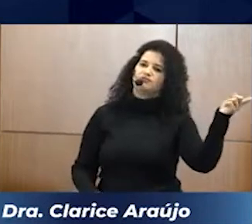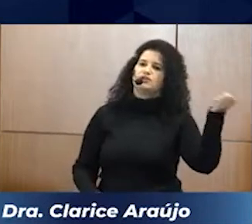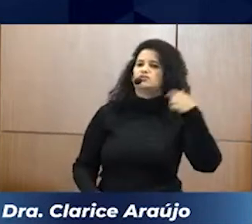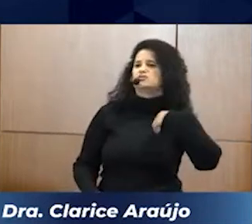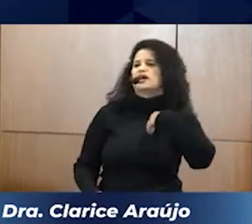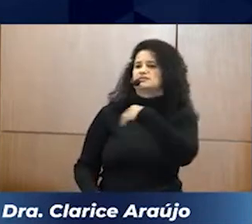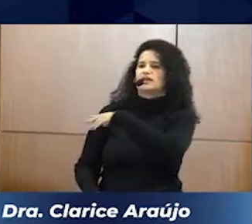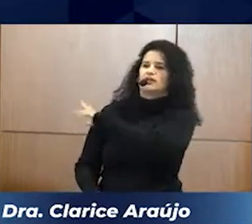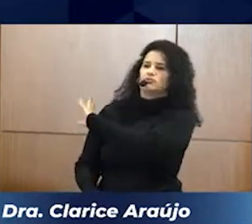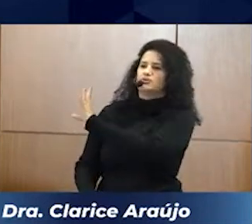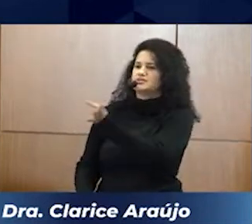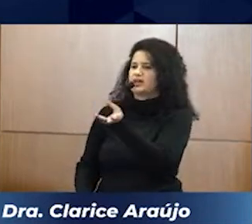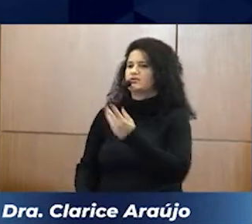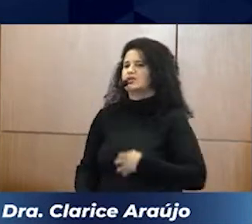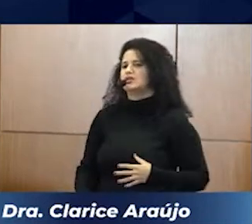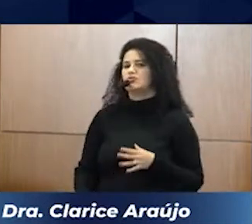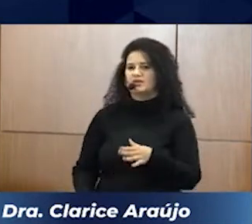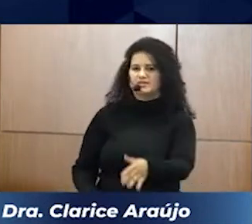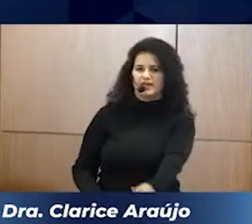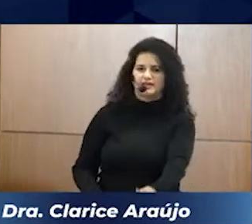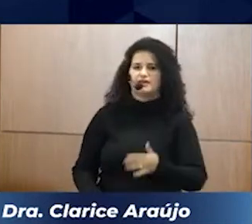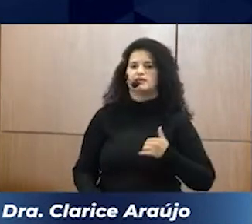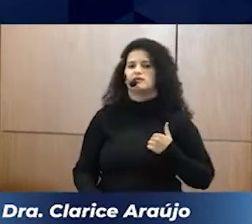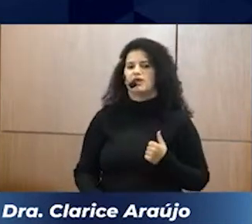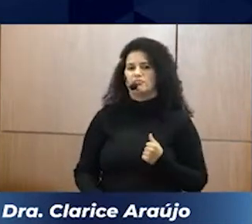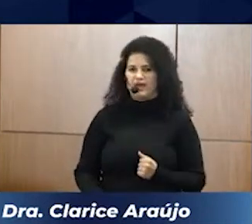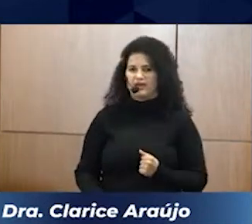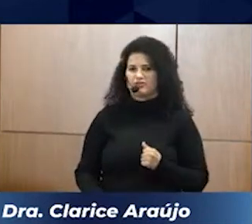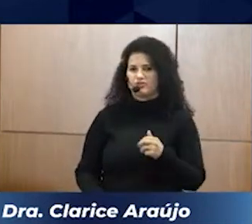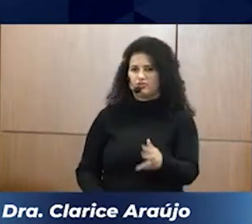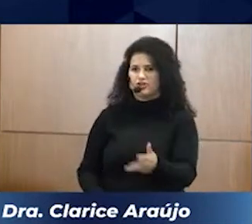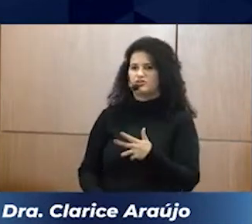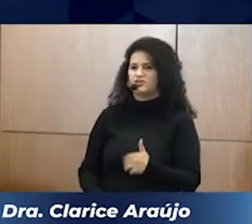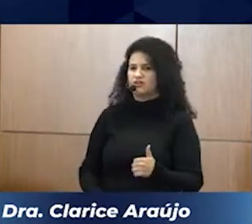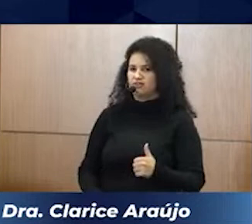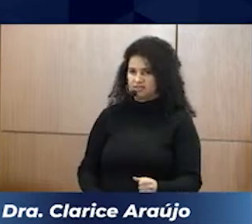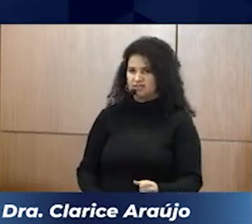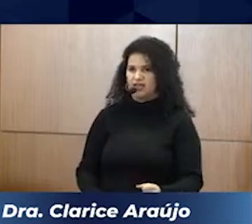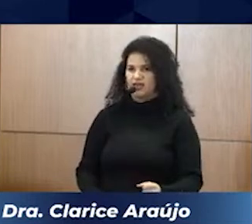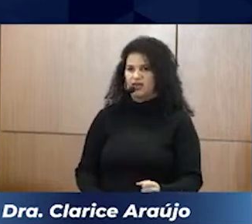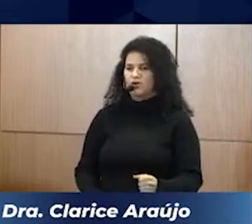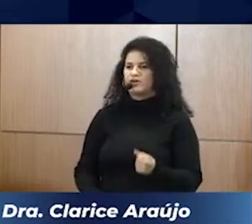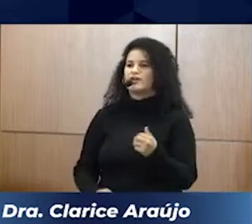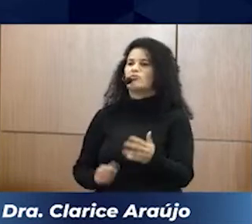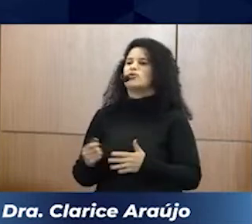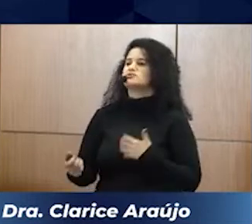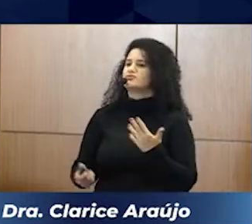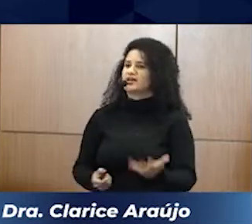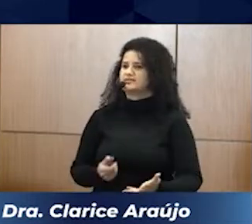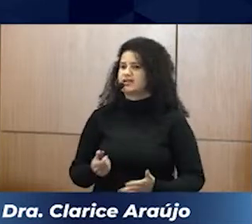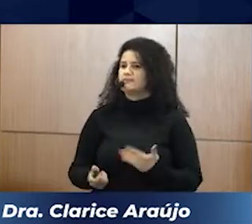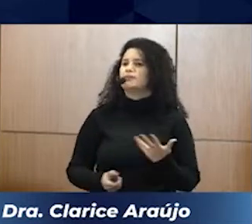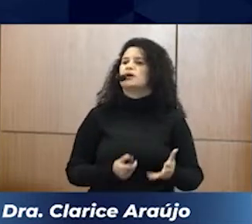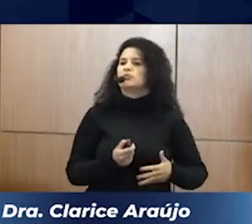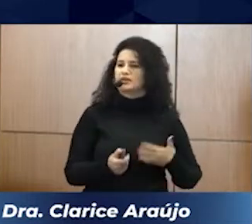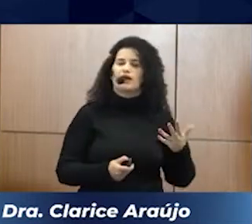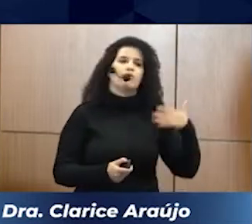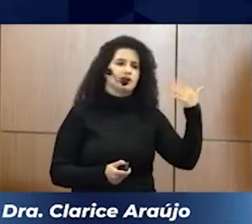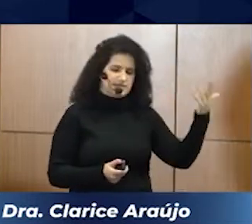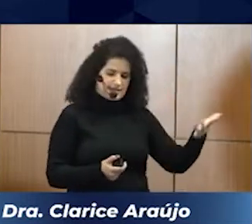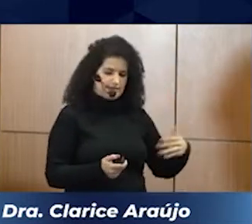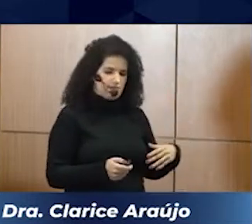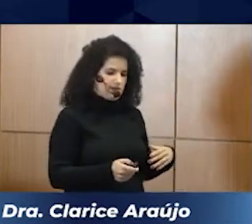sido maravilhoso lá, sei lá, no meu ensaio clínico, mas será que aqui na minha prática do dia a dia vai ser? O que, que eu posso fazer